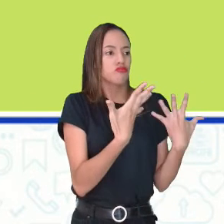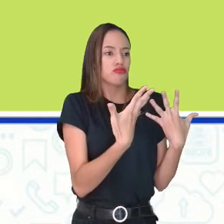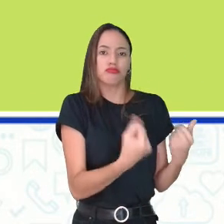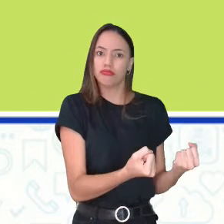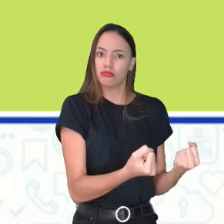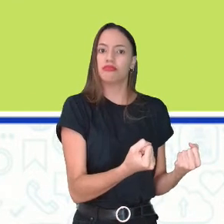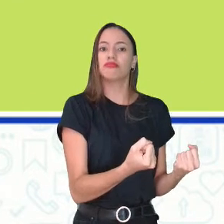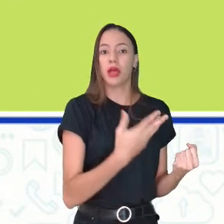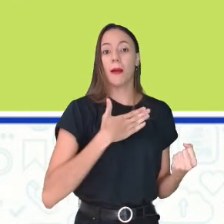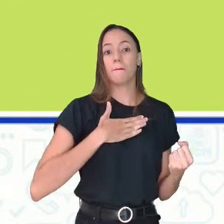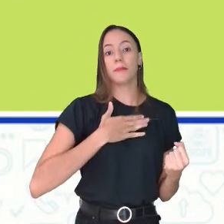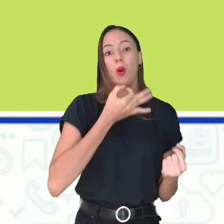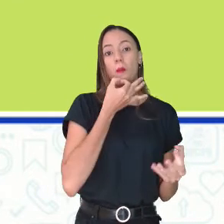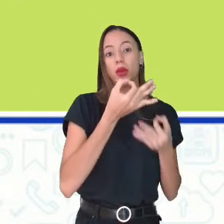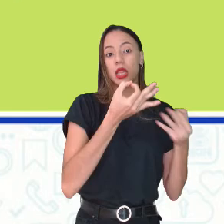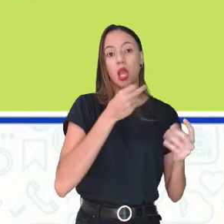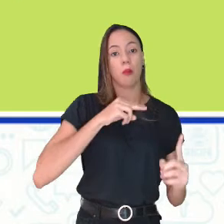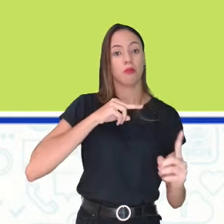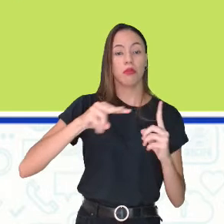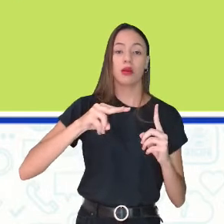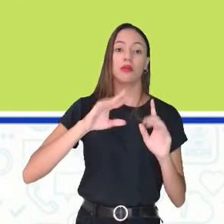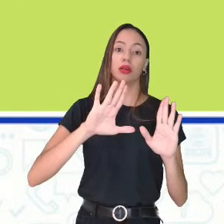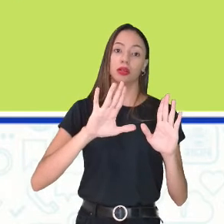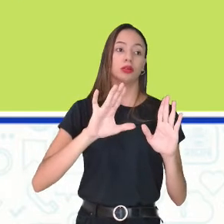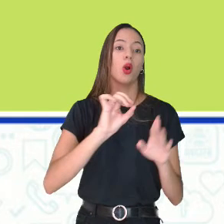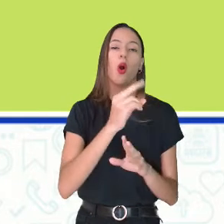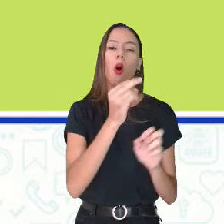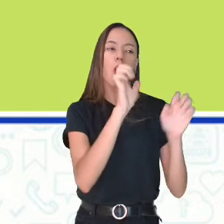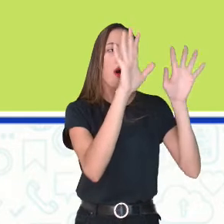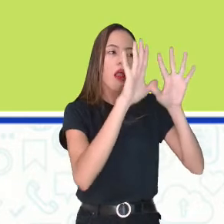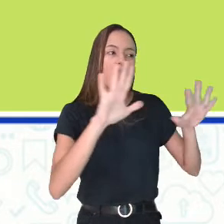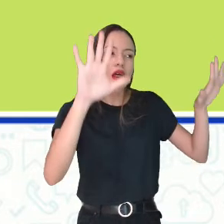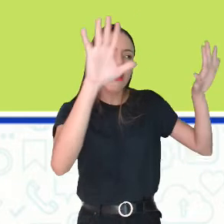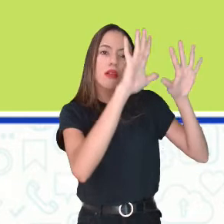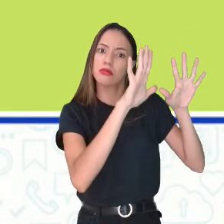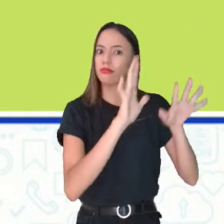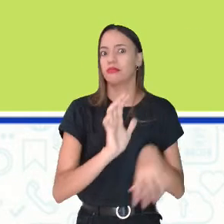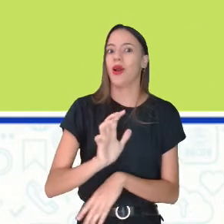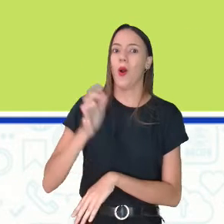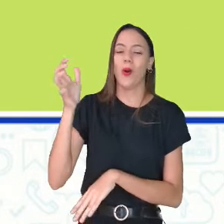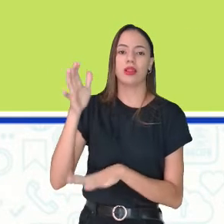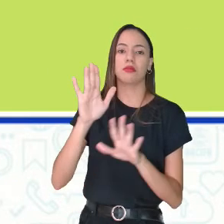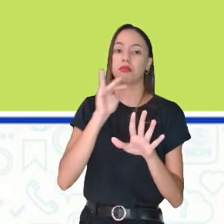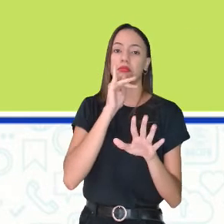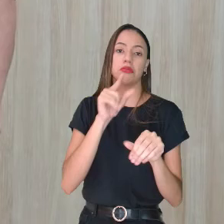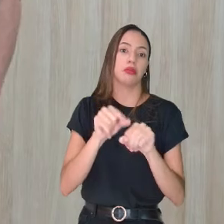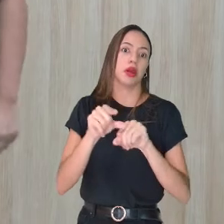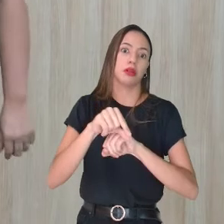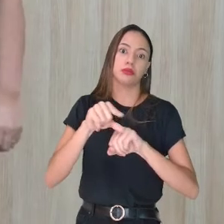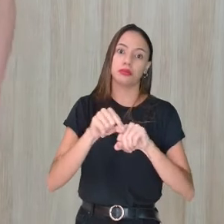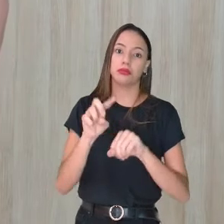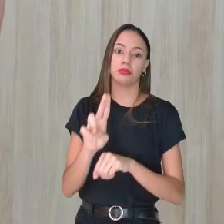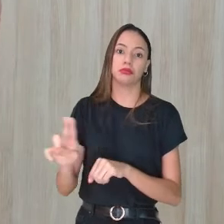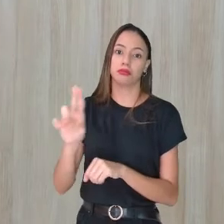com você, ou convence, não é? De uma forma ou de outra, isso acontece, não é? Através da argumentação.